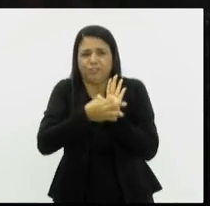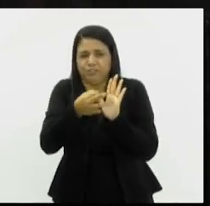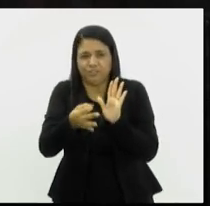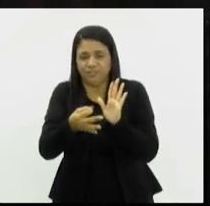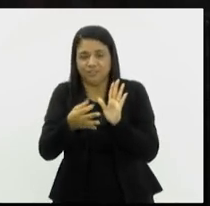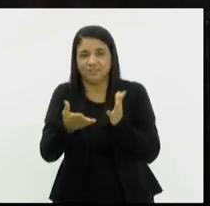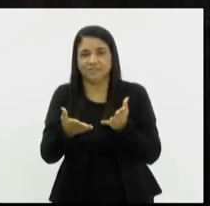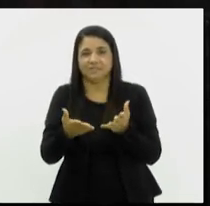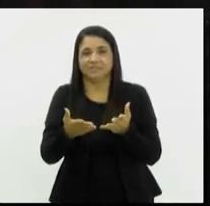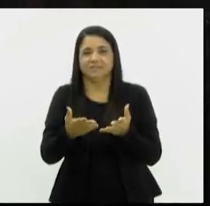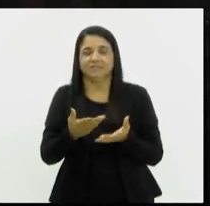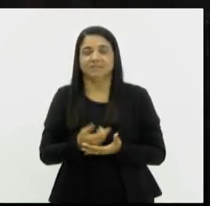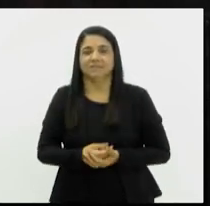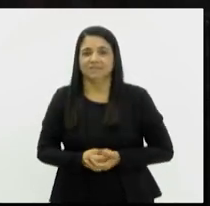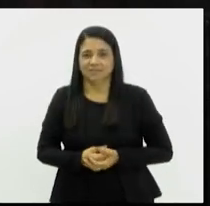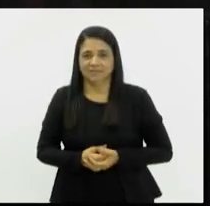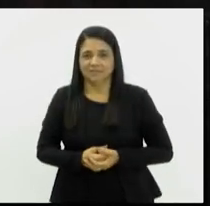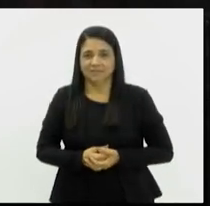que